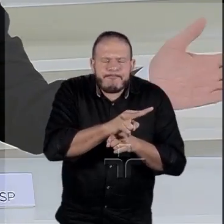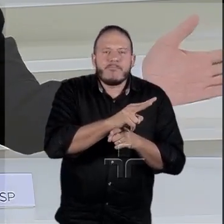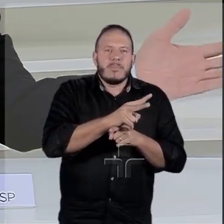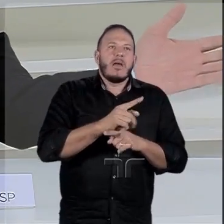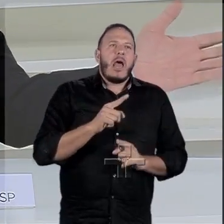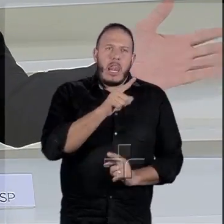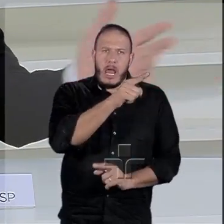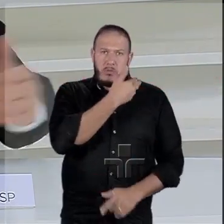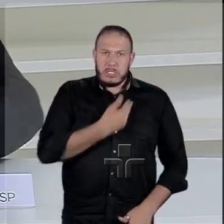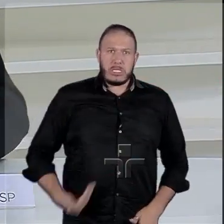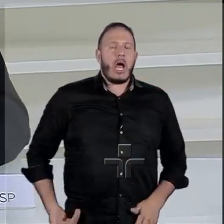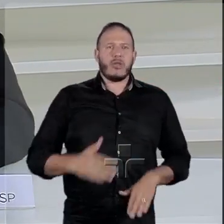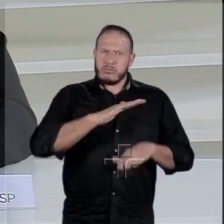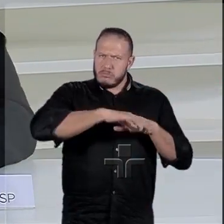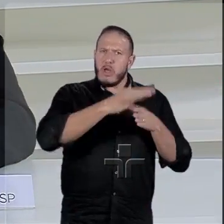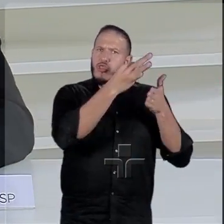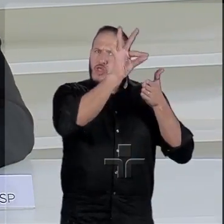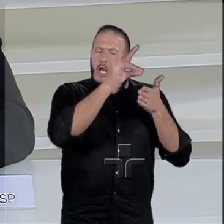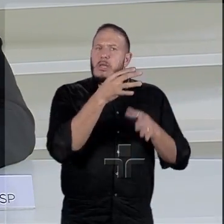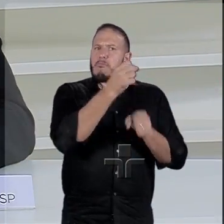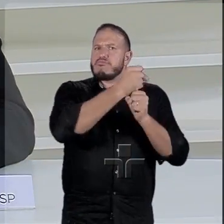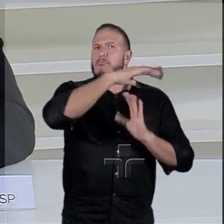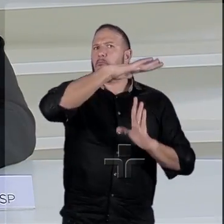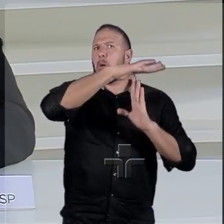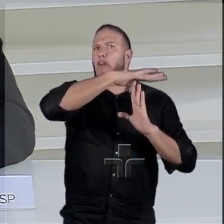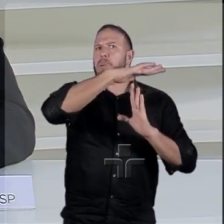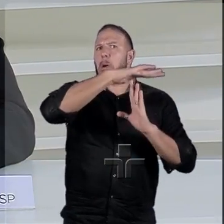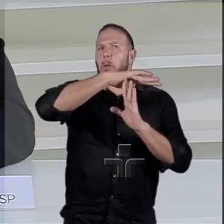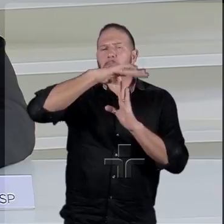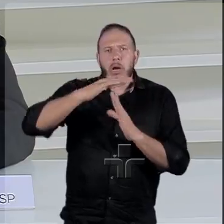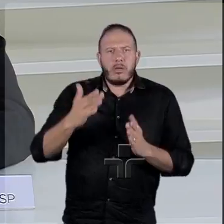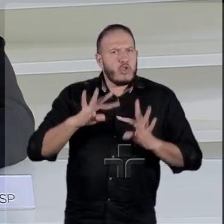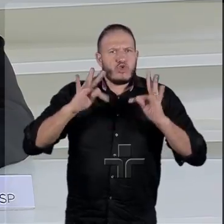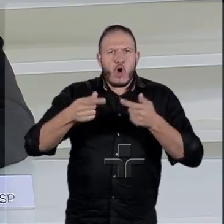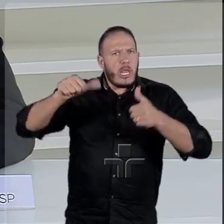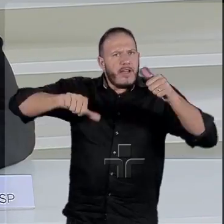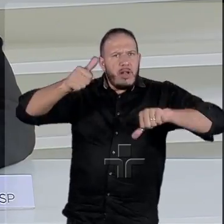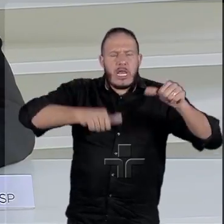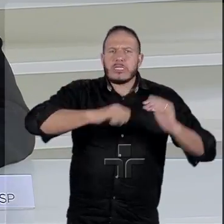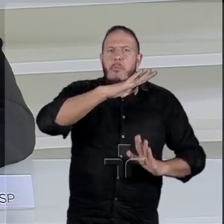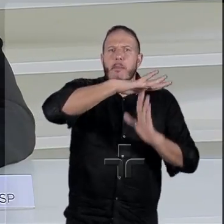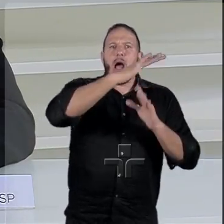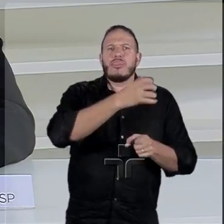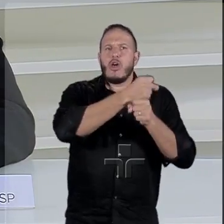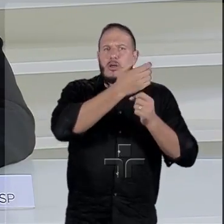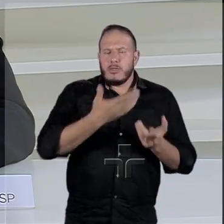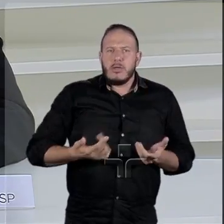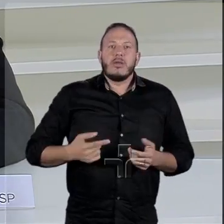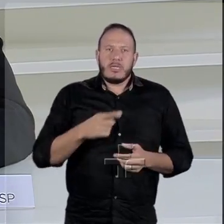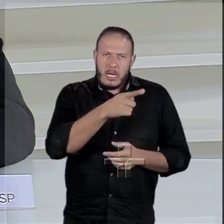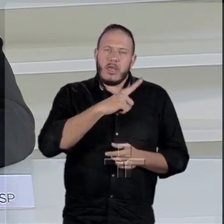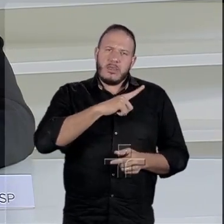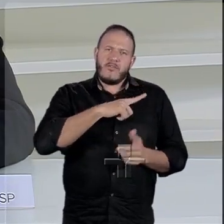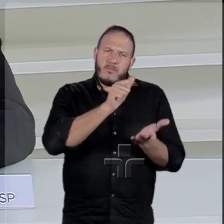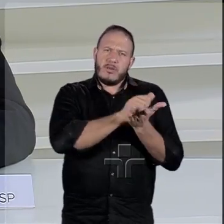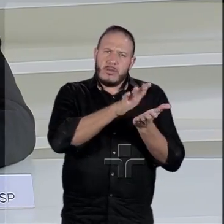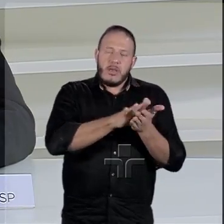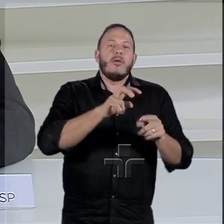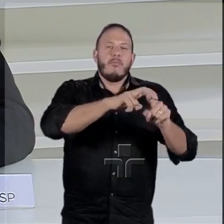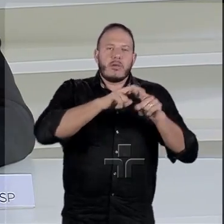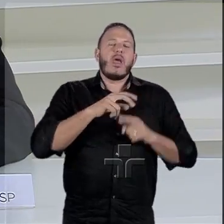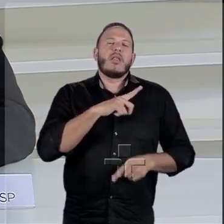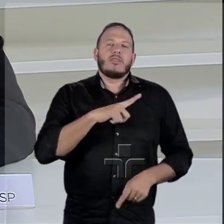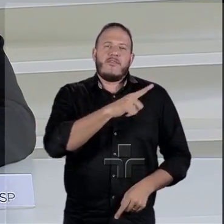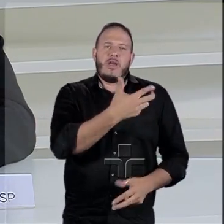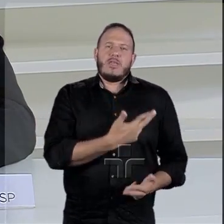as avaliações. Né? Ele foi punido por isso, por ter